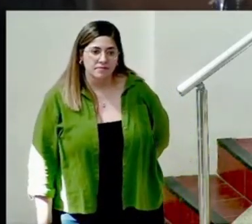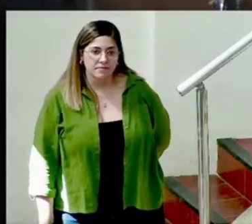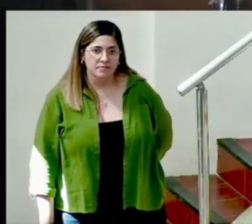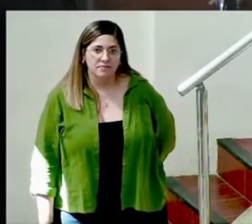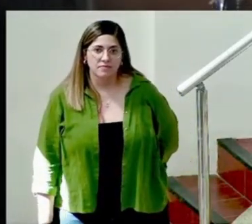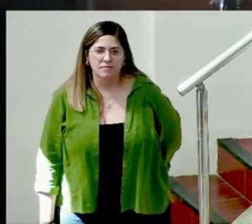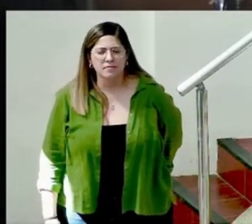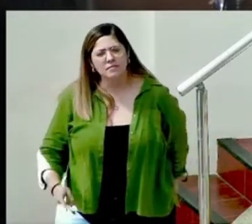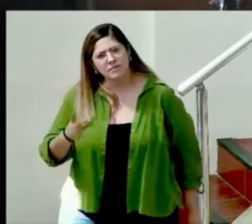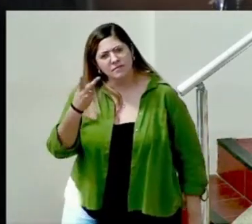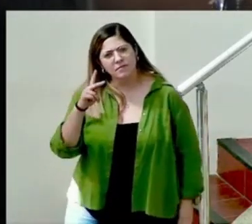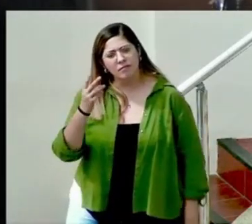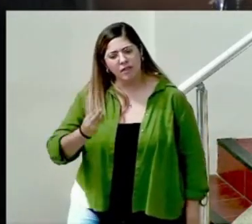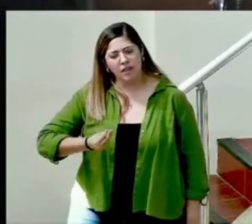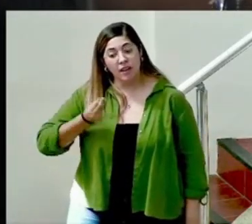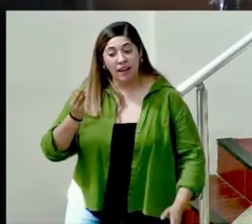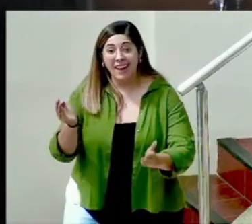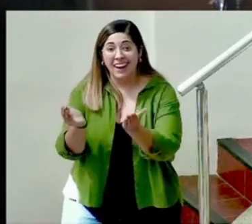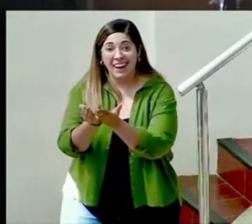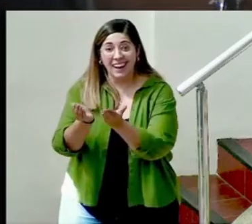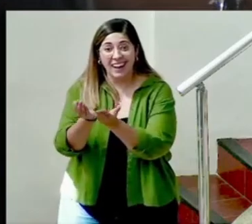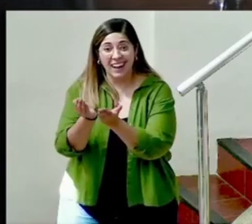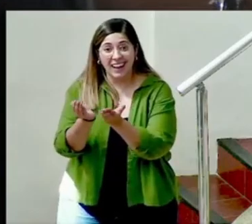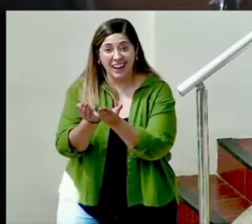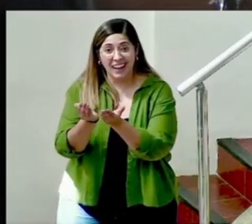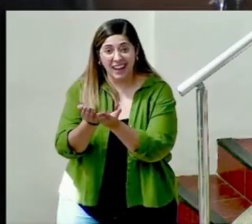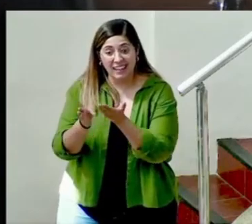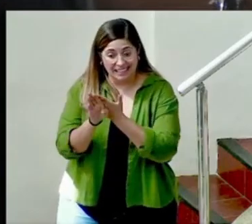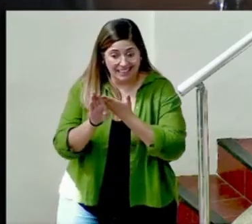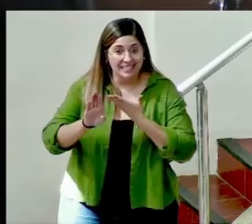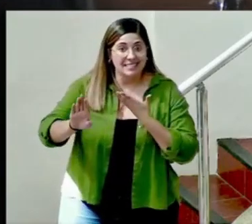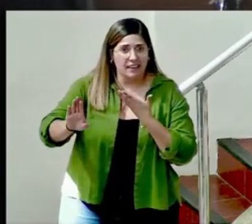A sua vida cristã foi compartimentalizada?